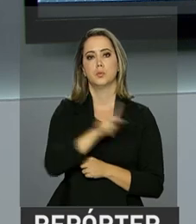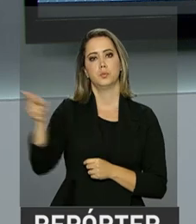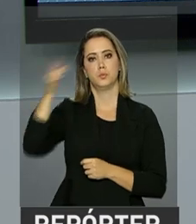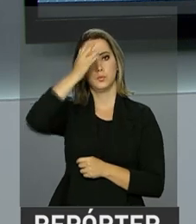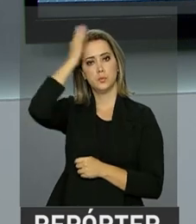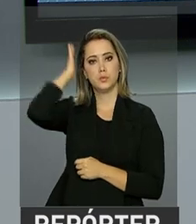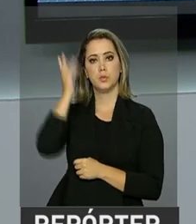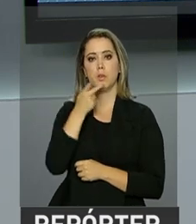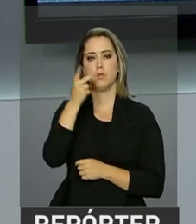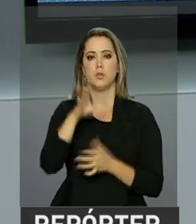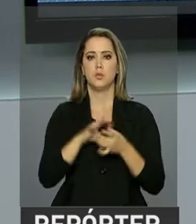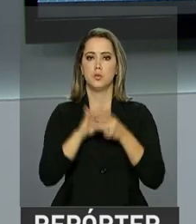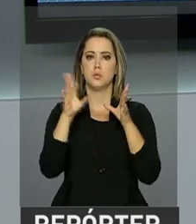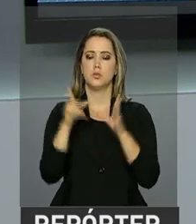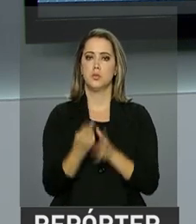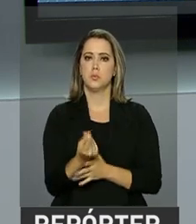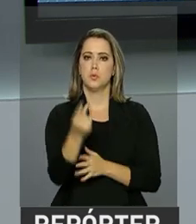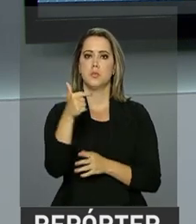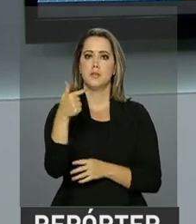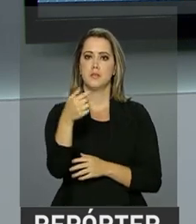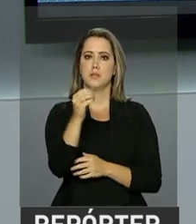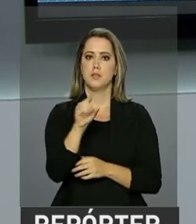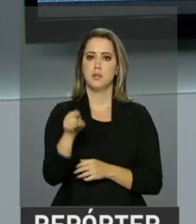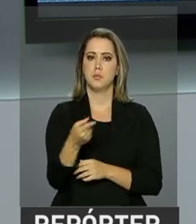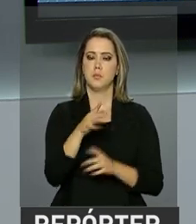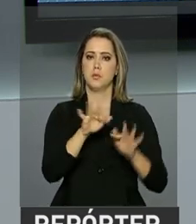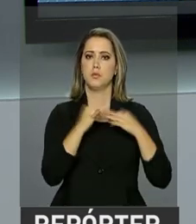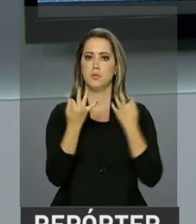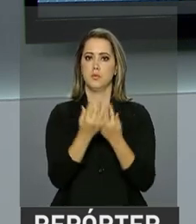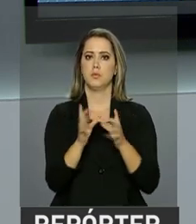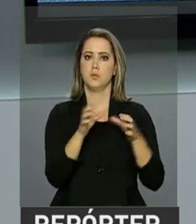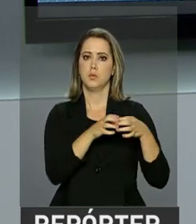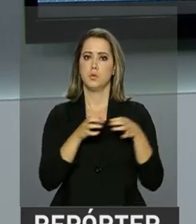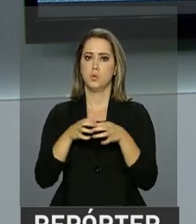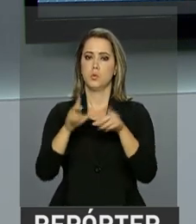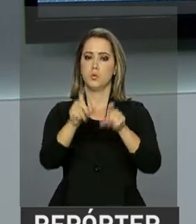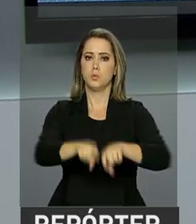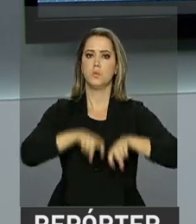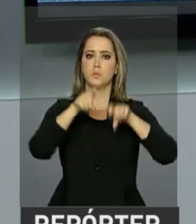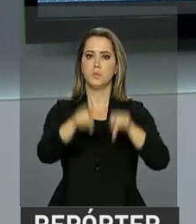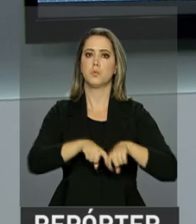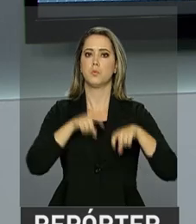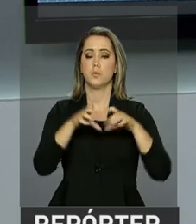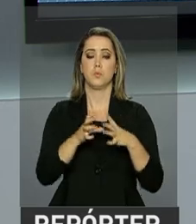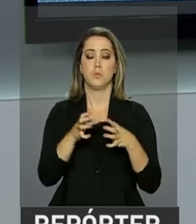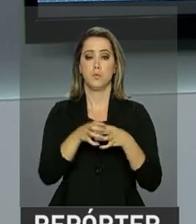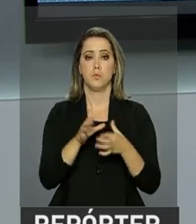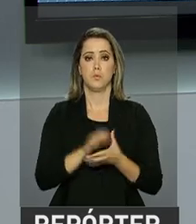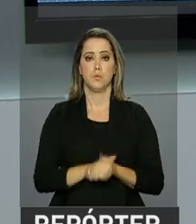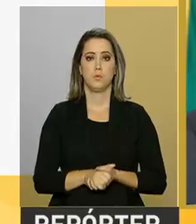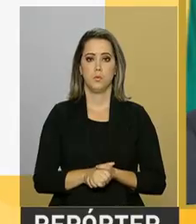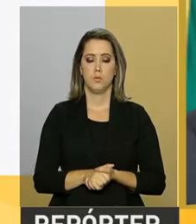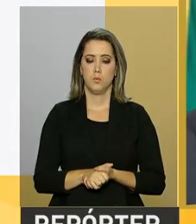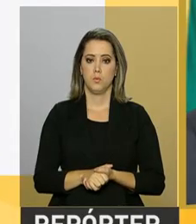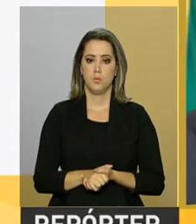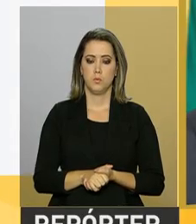de crédito para 70 mil famílias de pequenos agricultores e assentados da reforma agrária